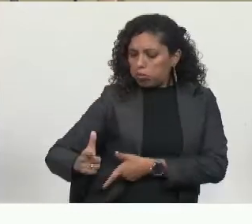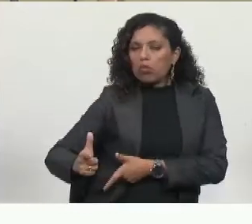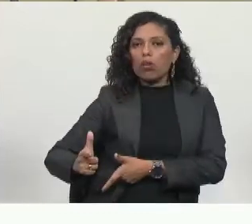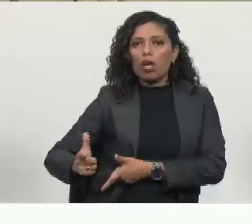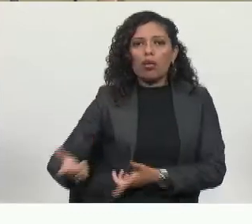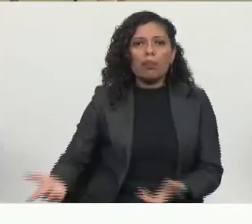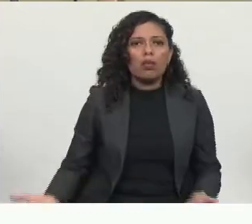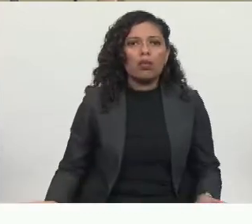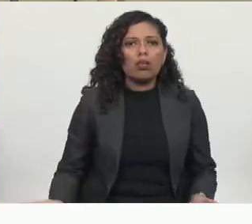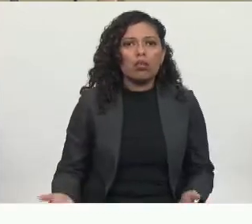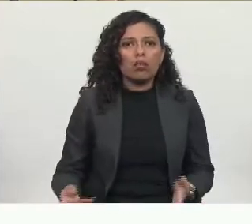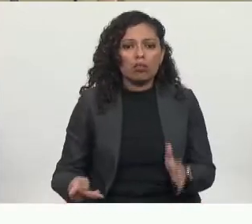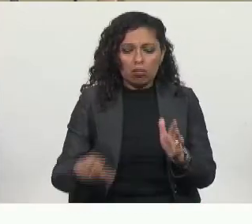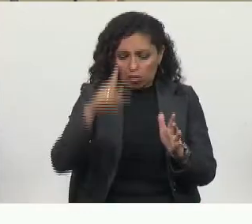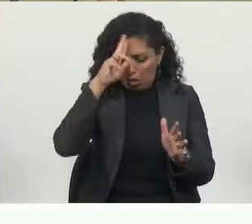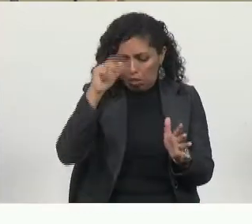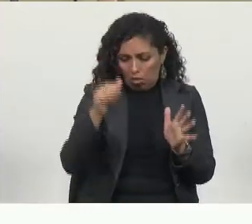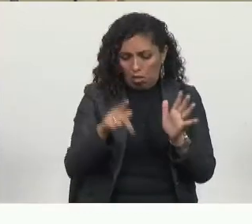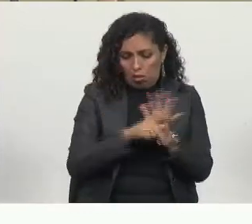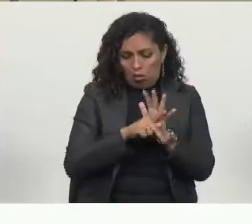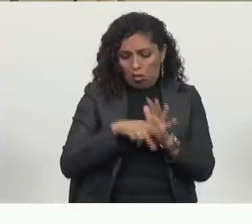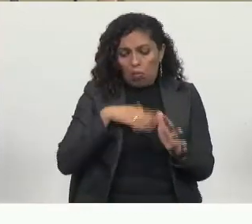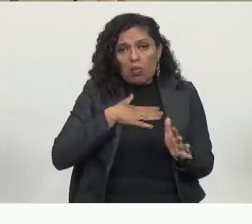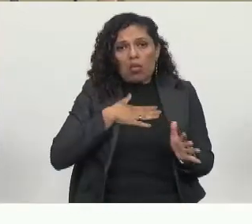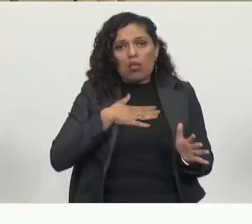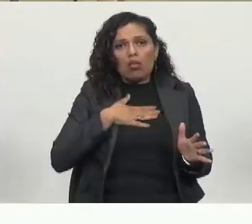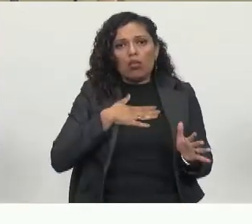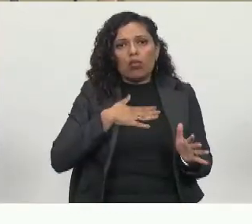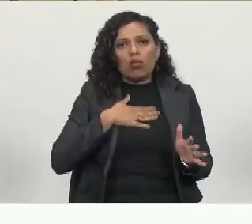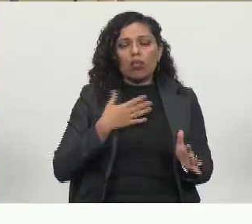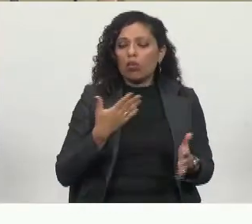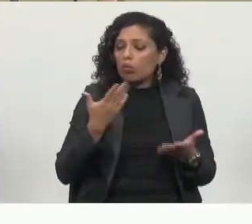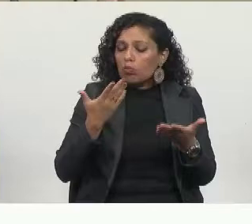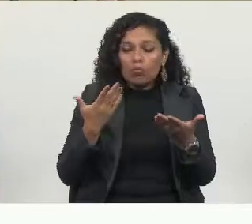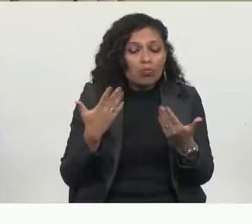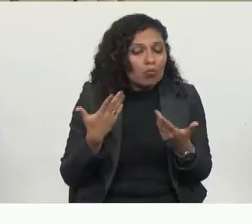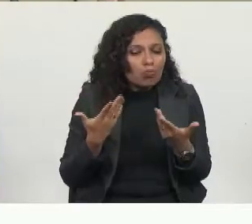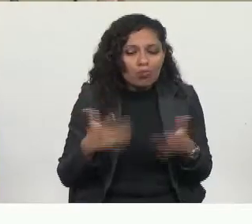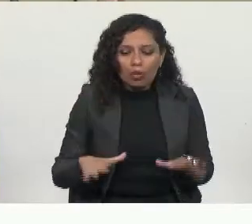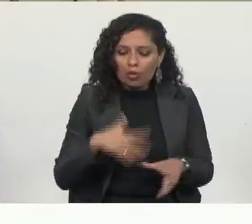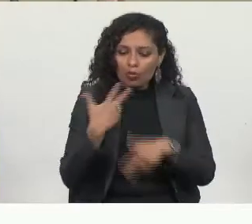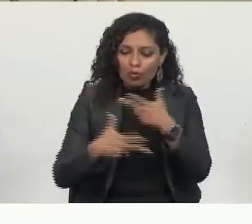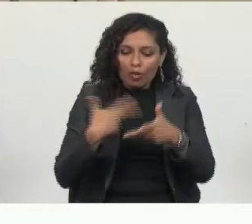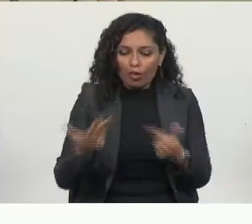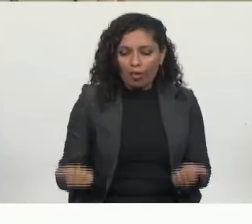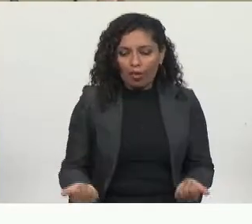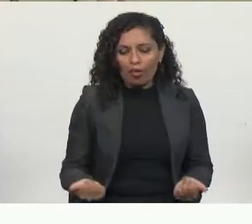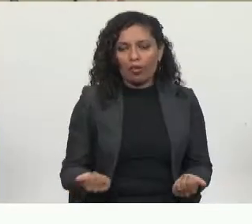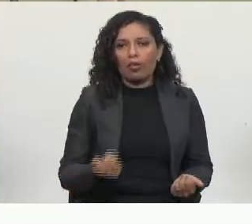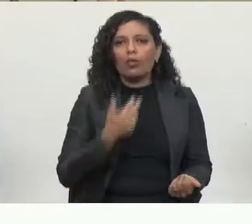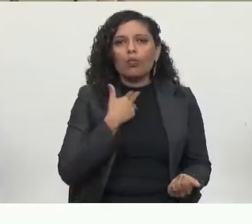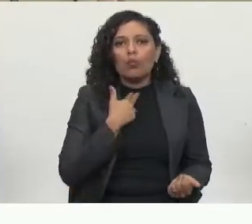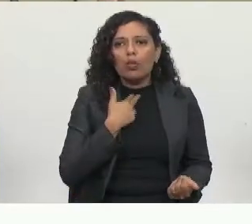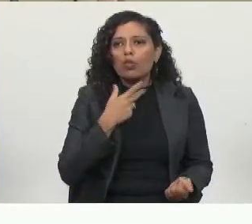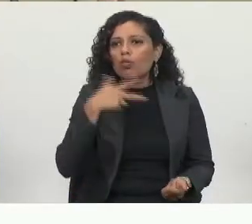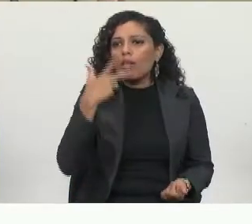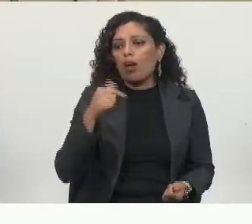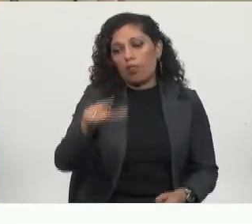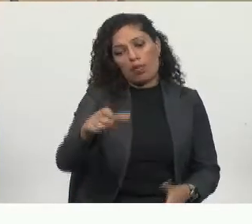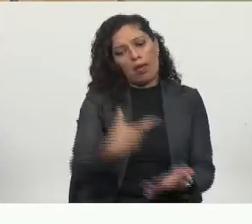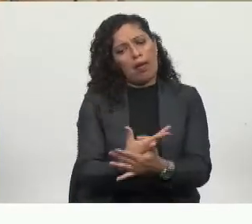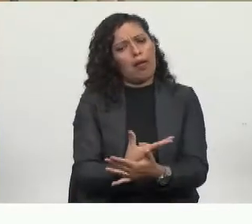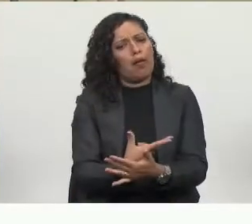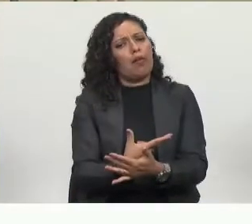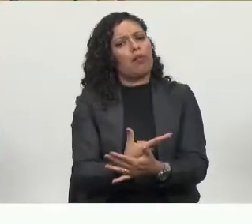Agora é opção minha, pô. Eu não posso querer que uma pessoa cerceie o meu direito. E